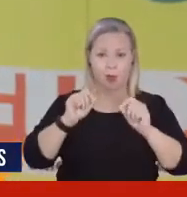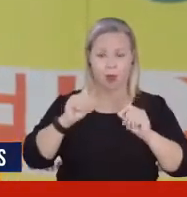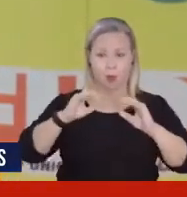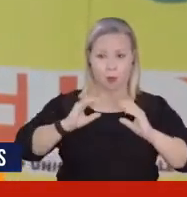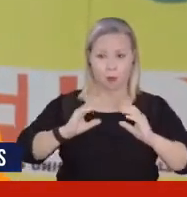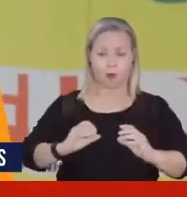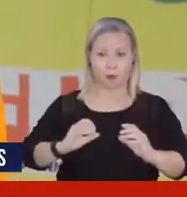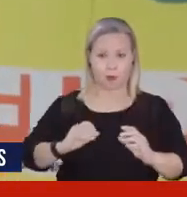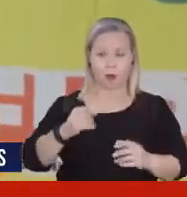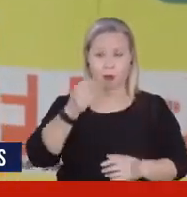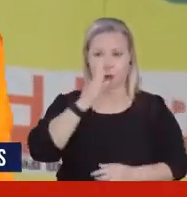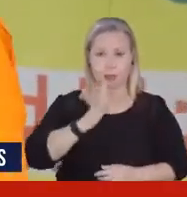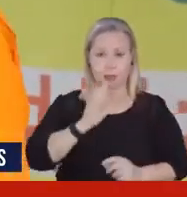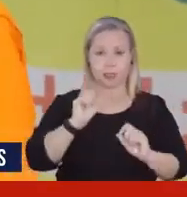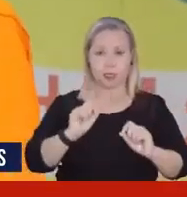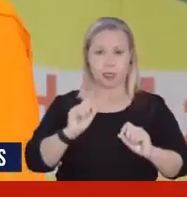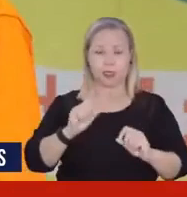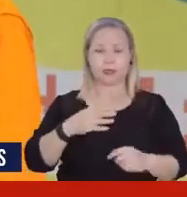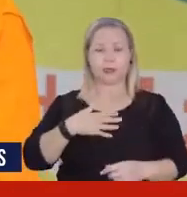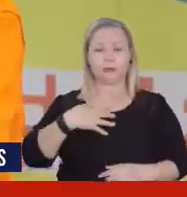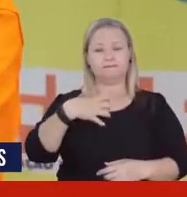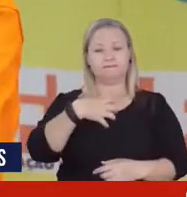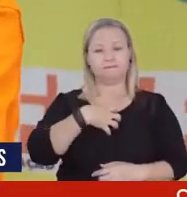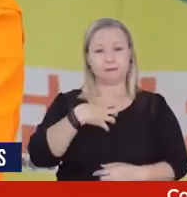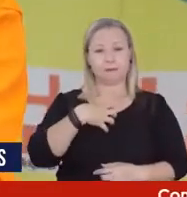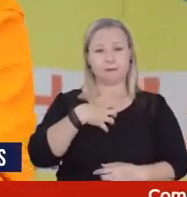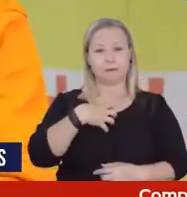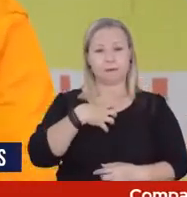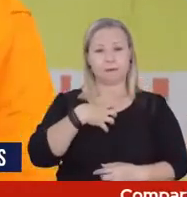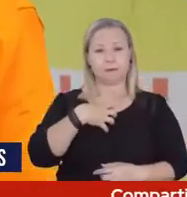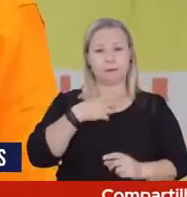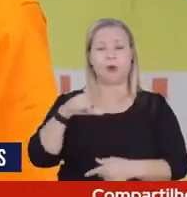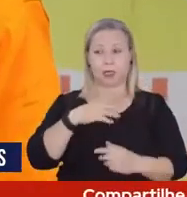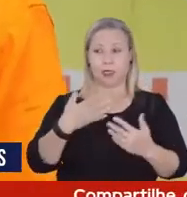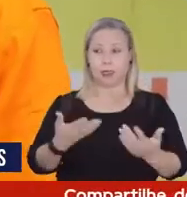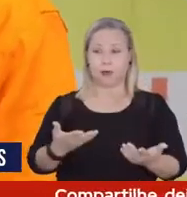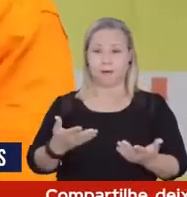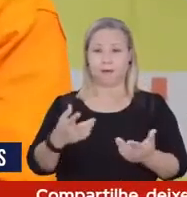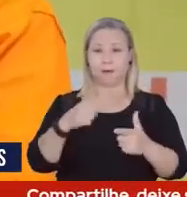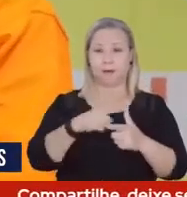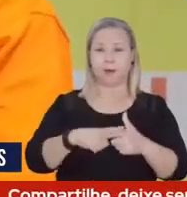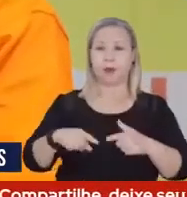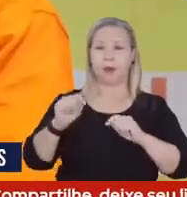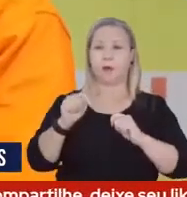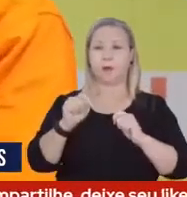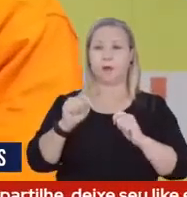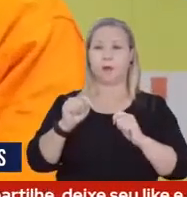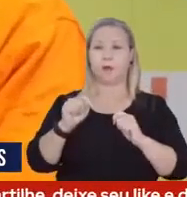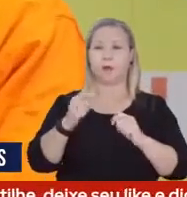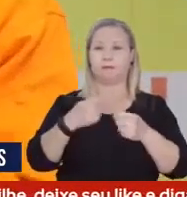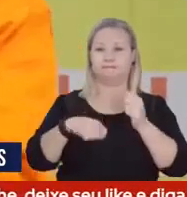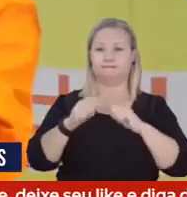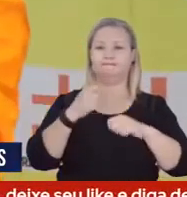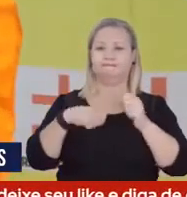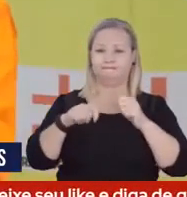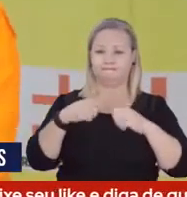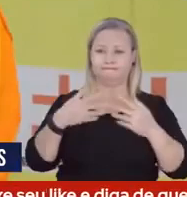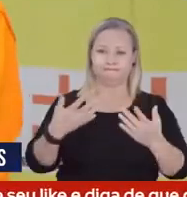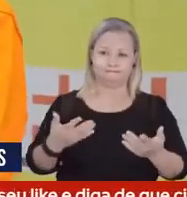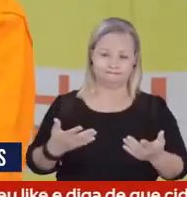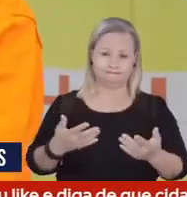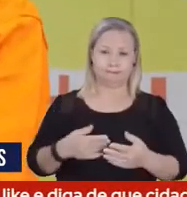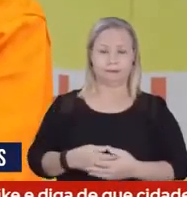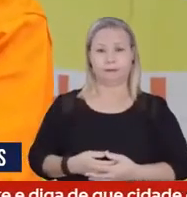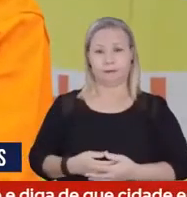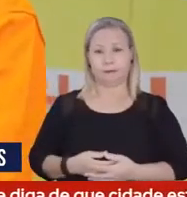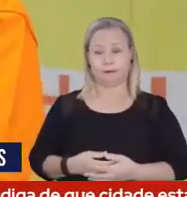meu sentimento é o seguinte: o problema que nós temos não é um problema econômico. Sabe, Gabriel? Nem um problema geológico.